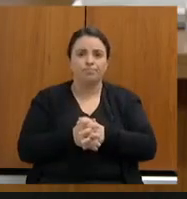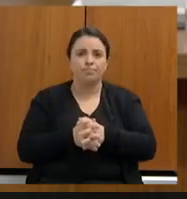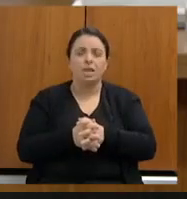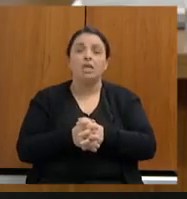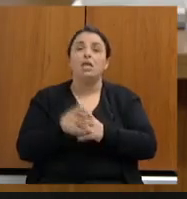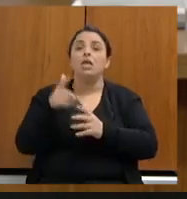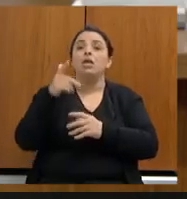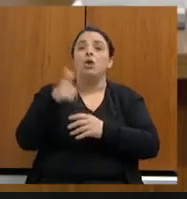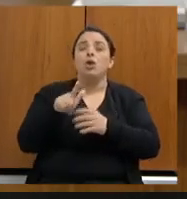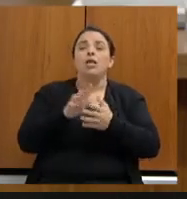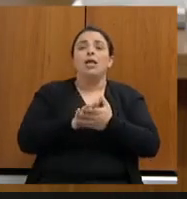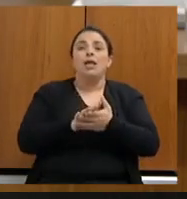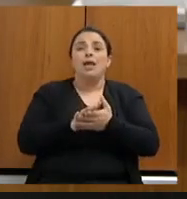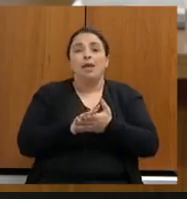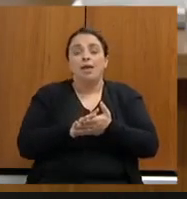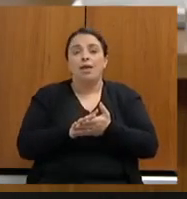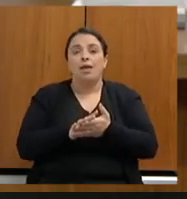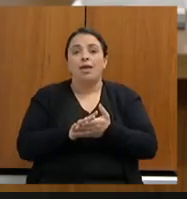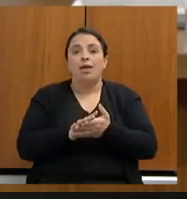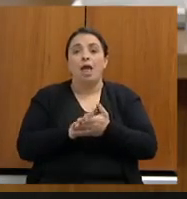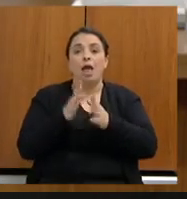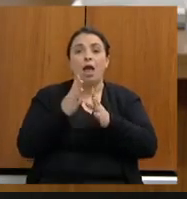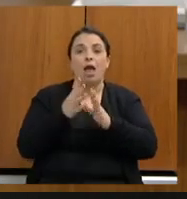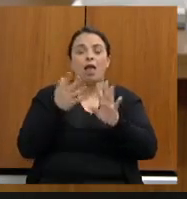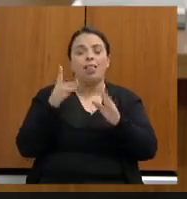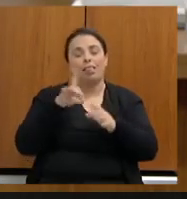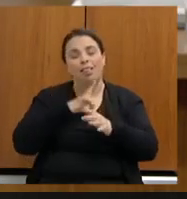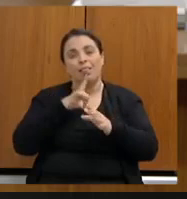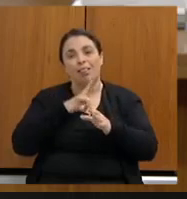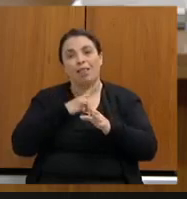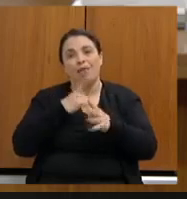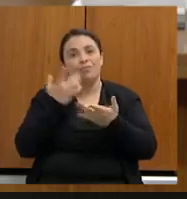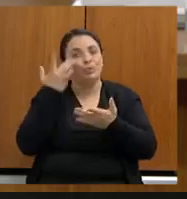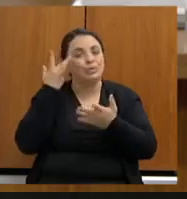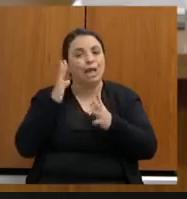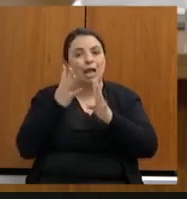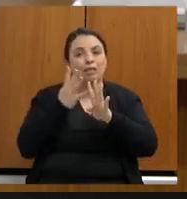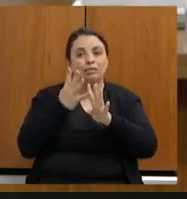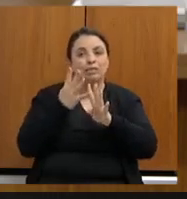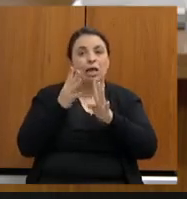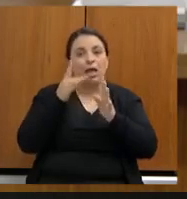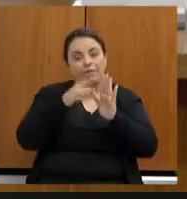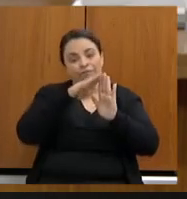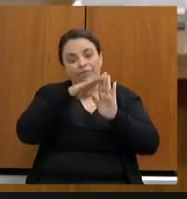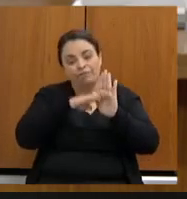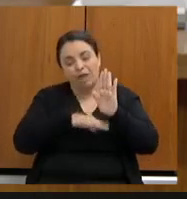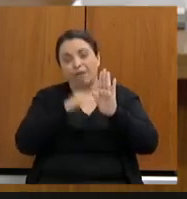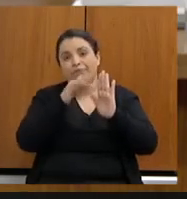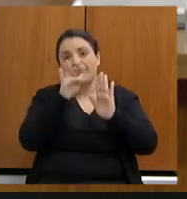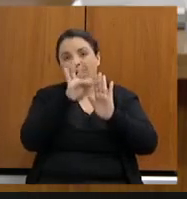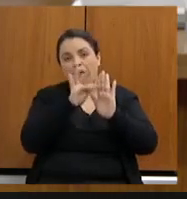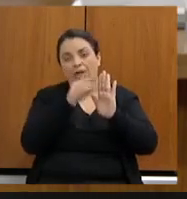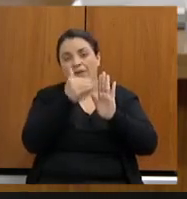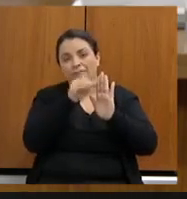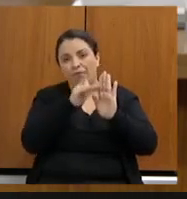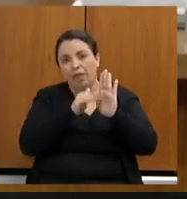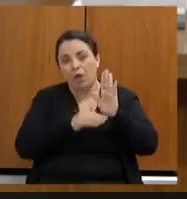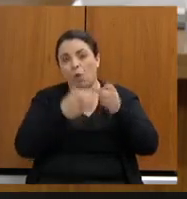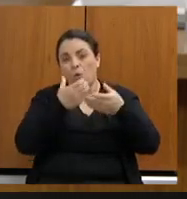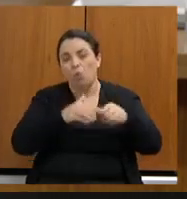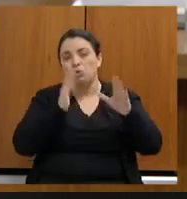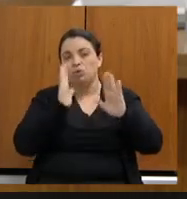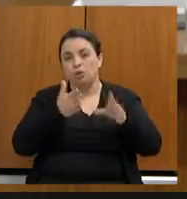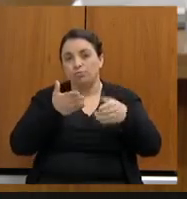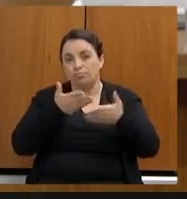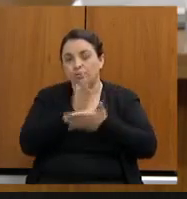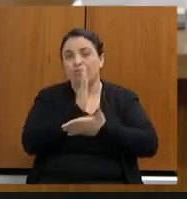Deputado realmente isso aconteceu ontem na minha gestão eu não tenho como responder afirmativamente ao Senhor correlações